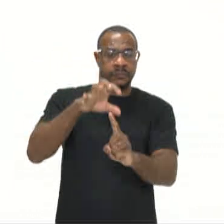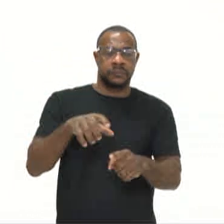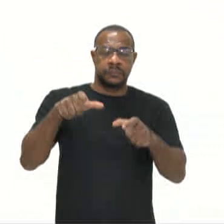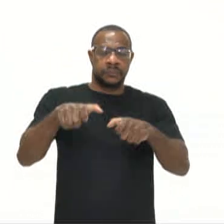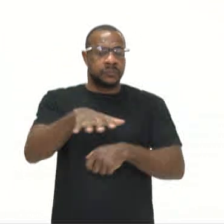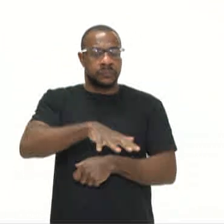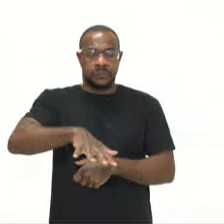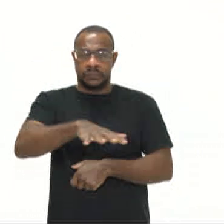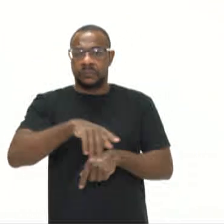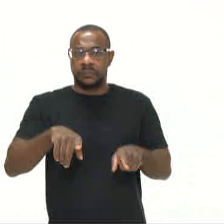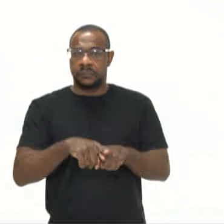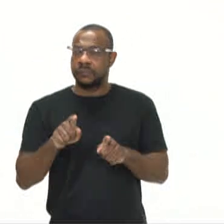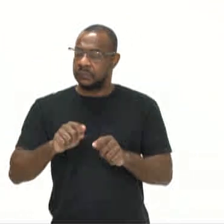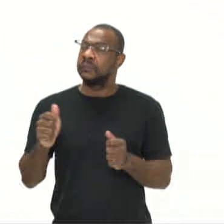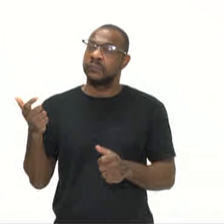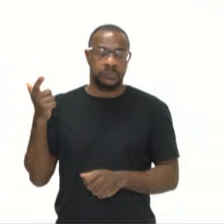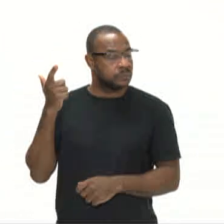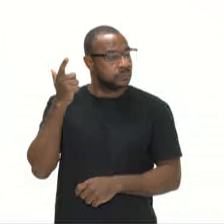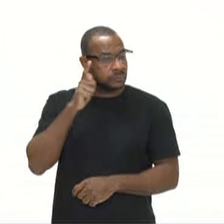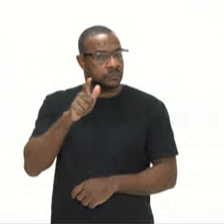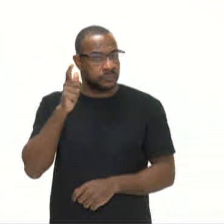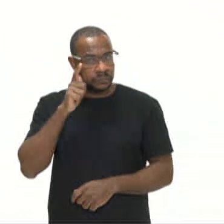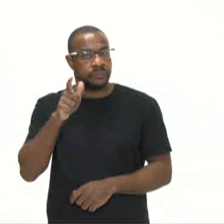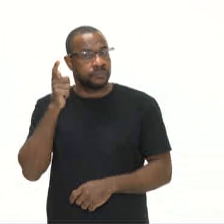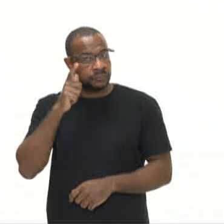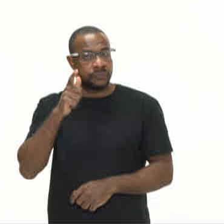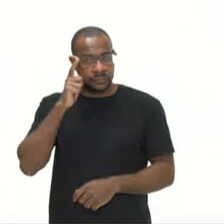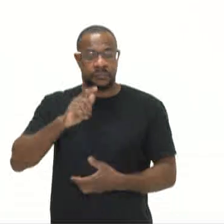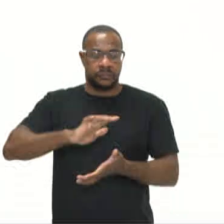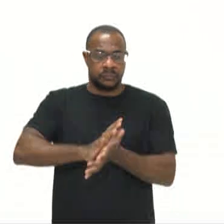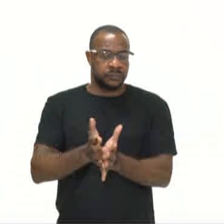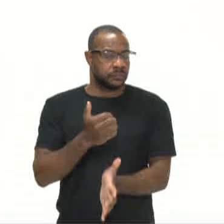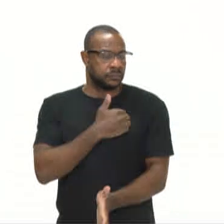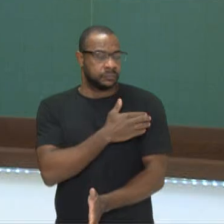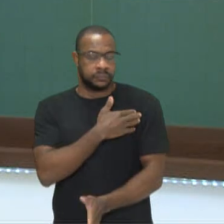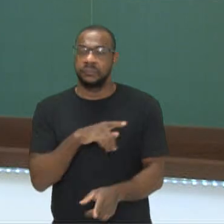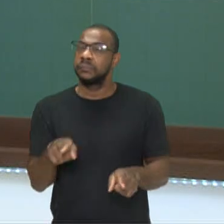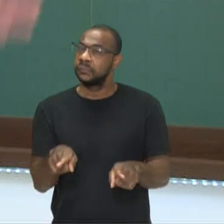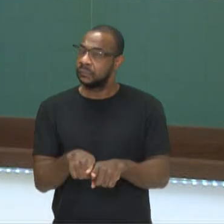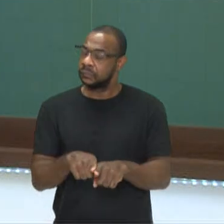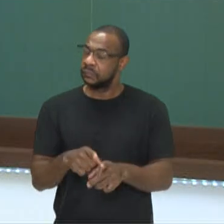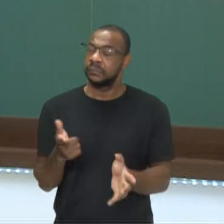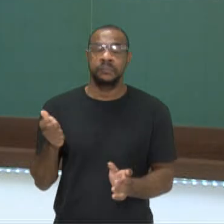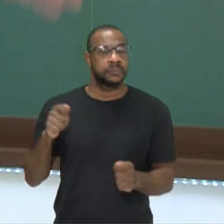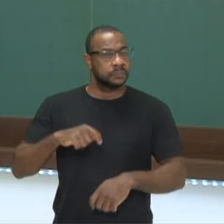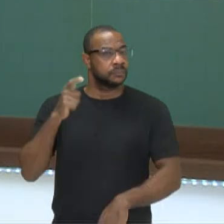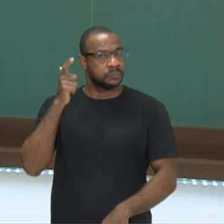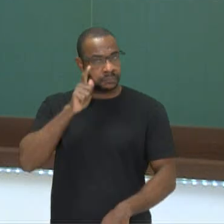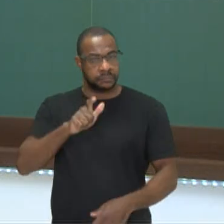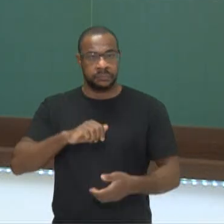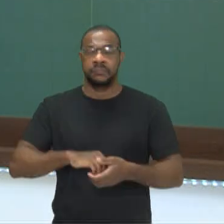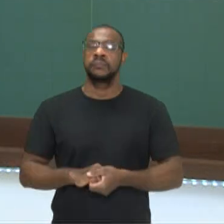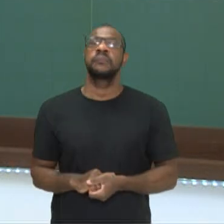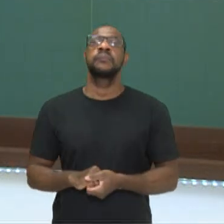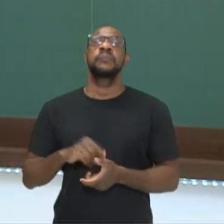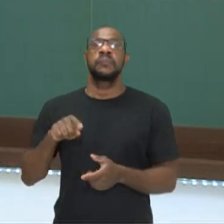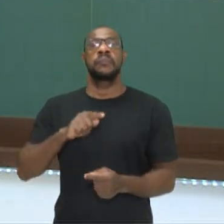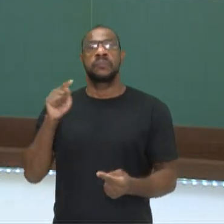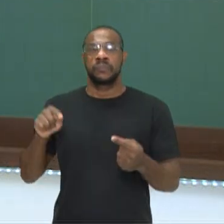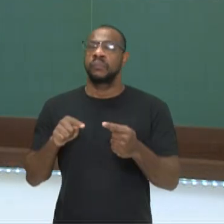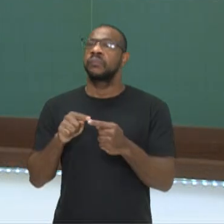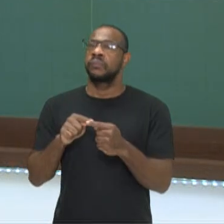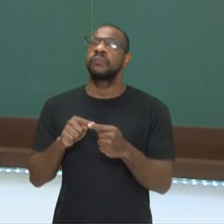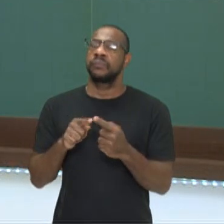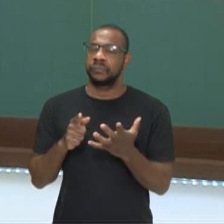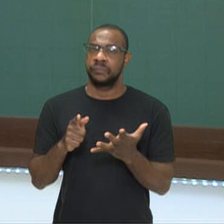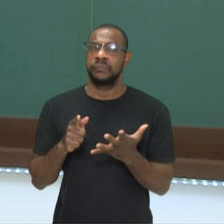É possível superar a discriminação e os preconceitos de ensino religioso, como eu venho dizendo, e é o objetivo geral do